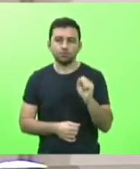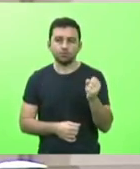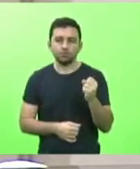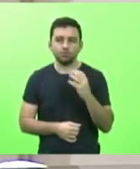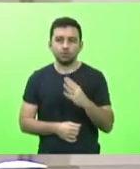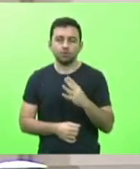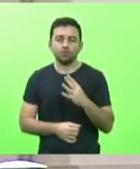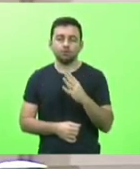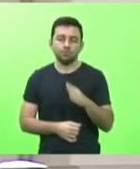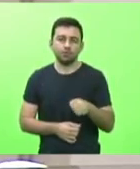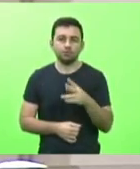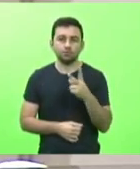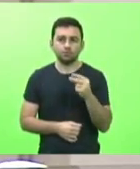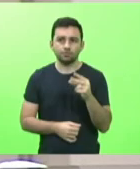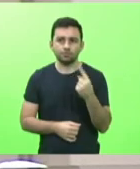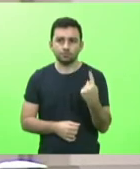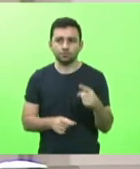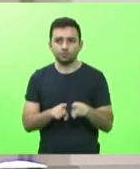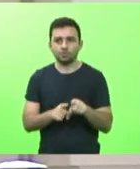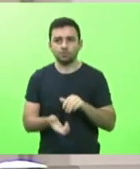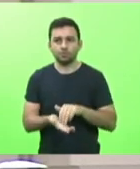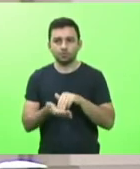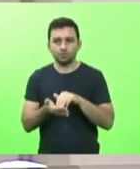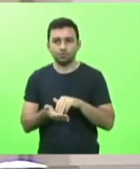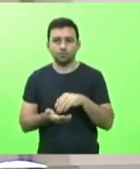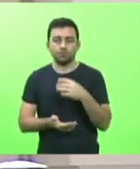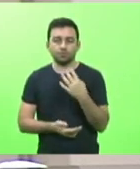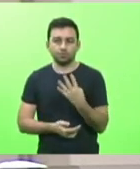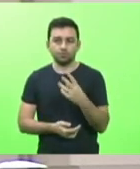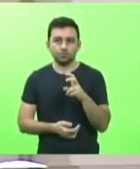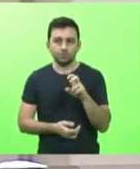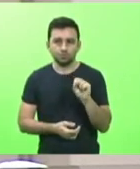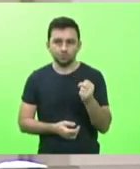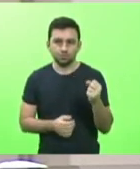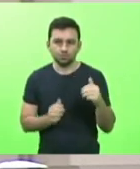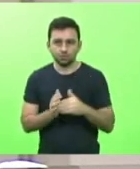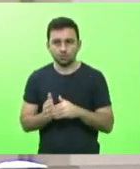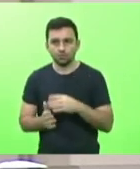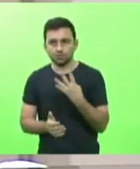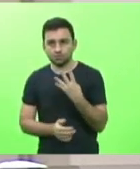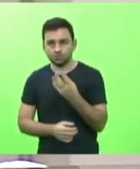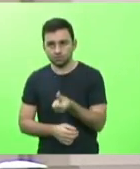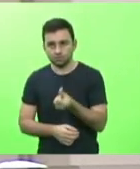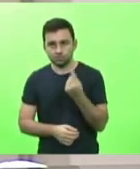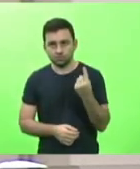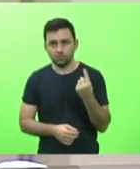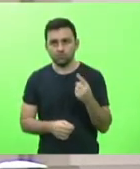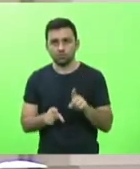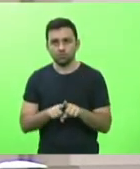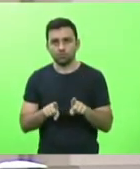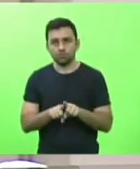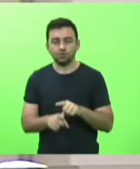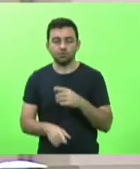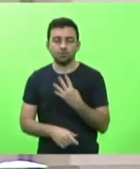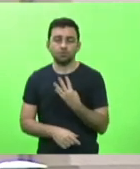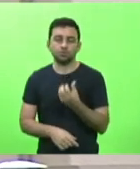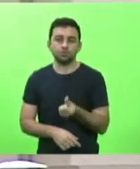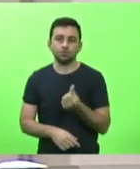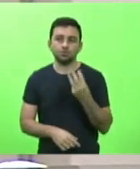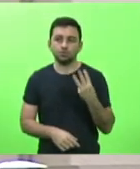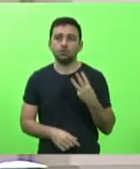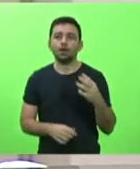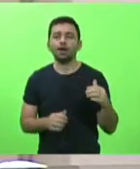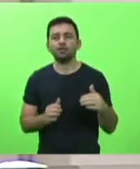2021. As moções números 458, a 461 e 463, a